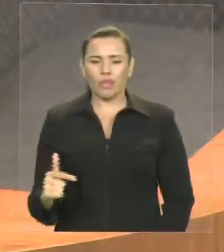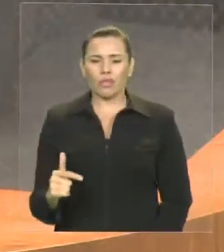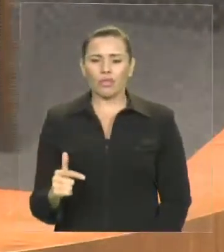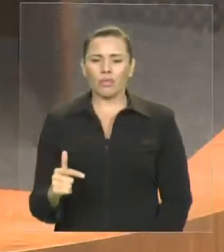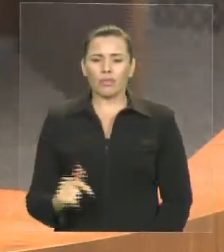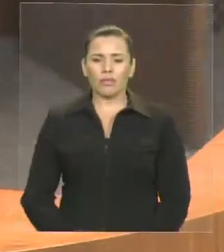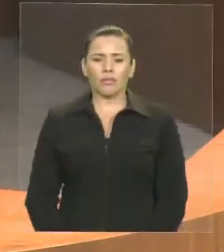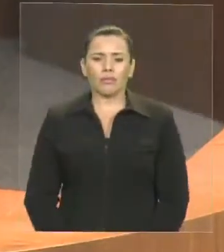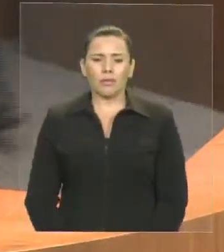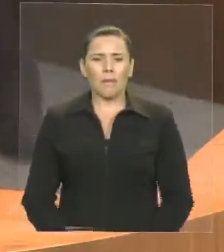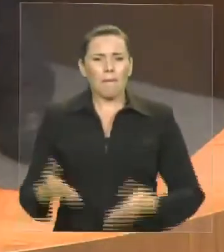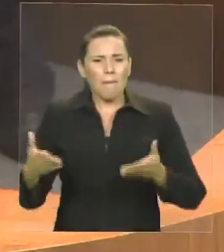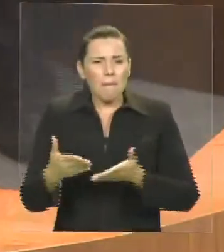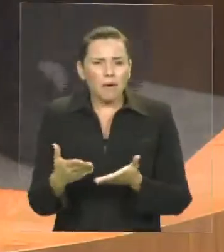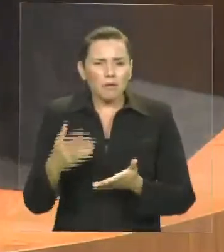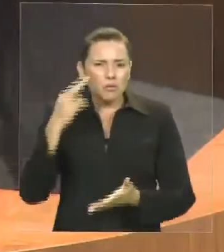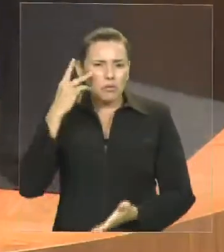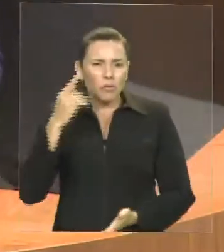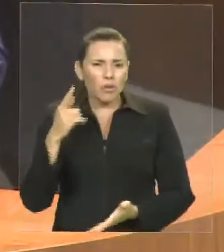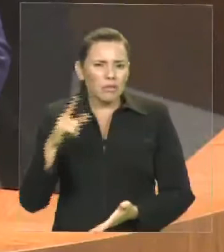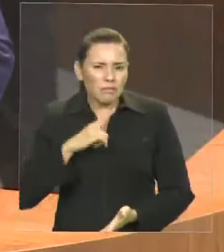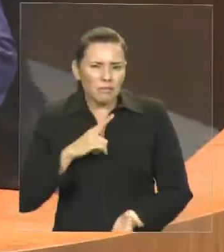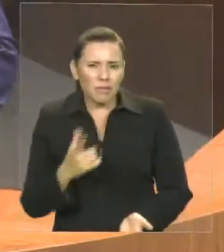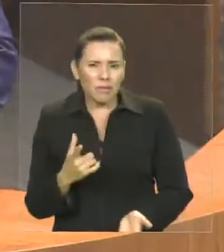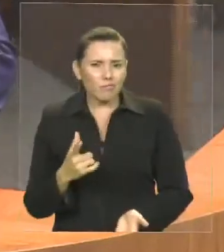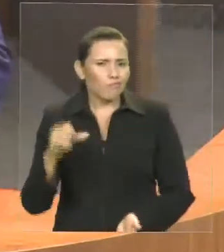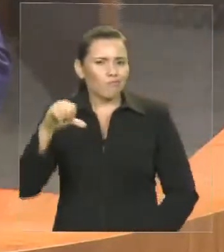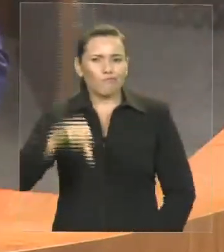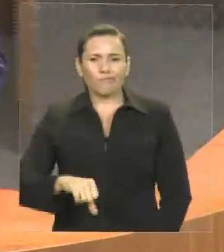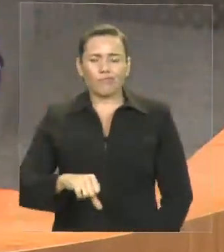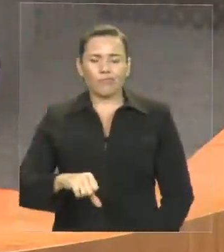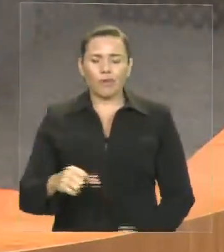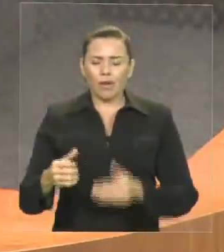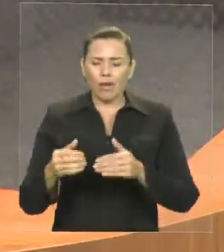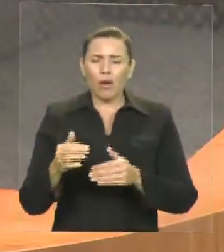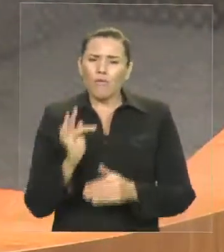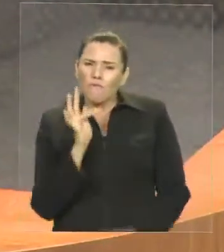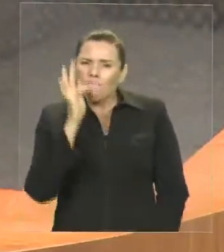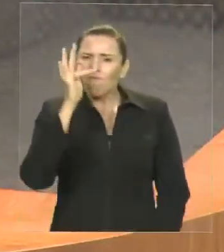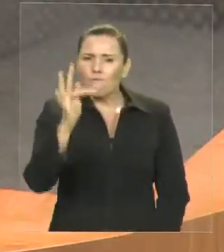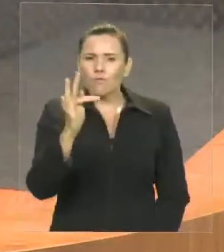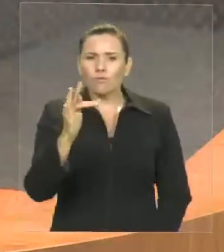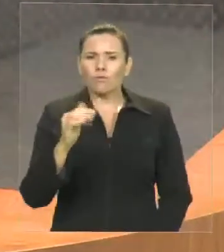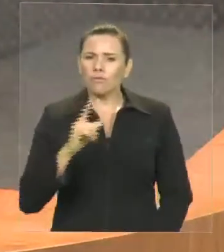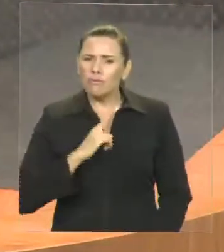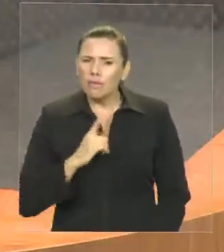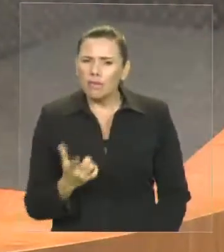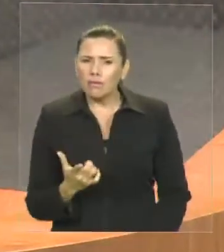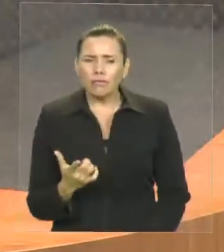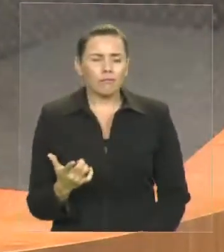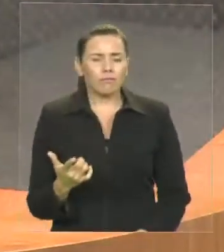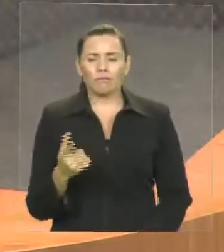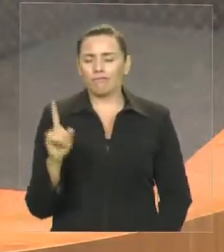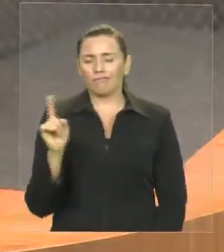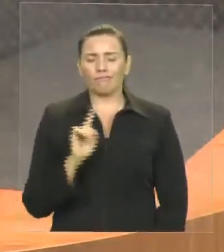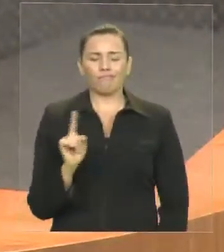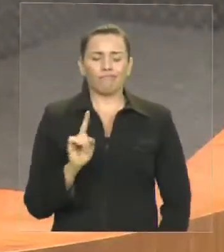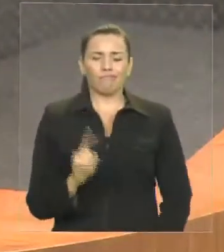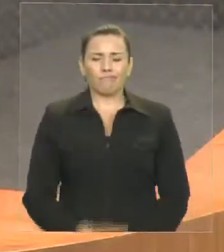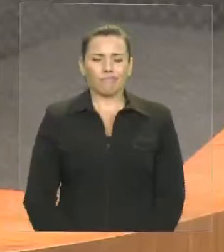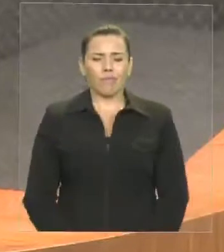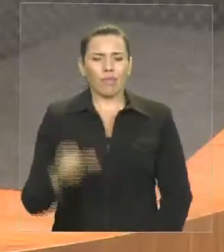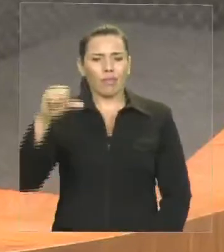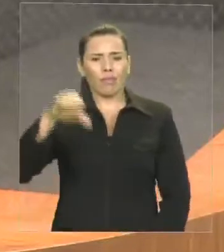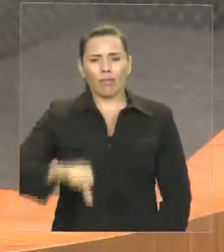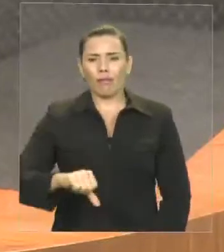que, ao se confirmar o que nós estamos vendo, vai ficar marcado como o governo que retirou direitos do